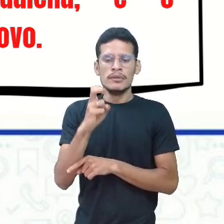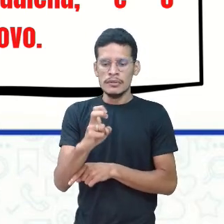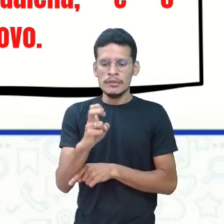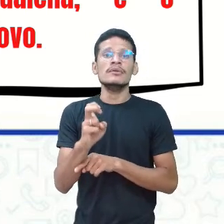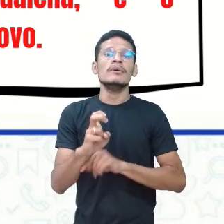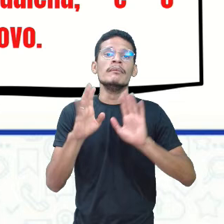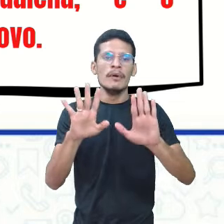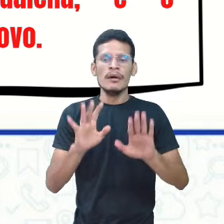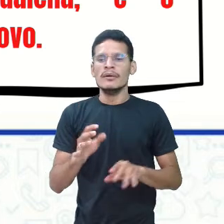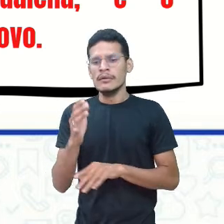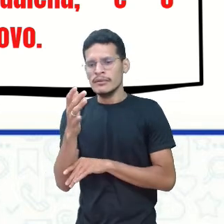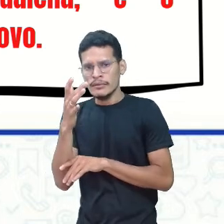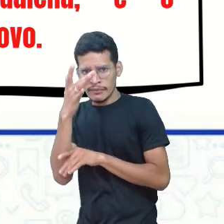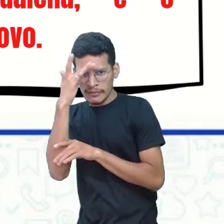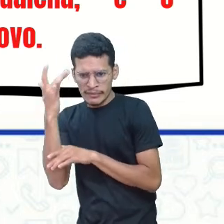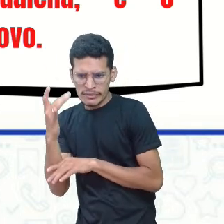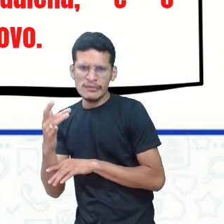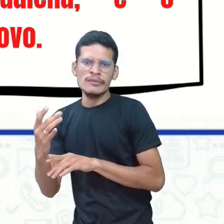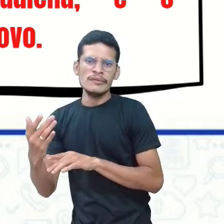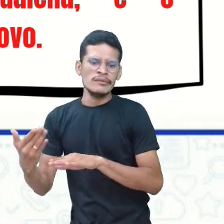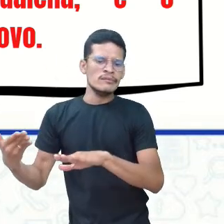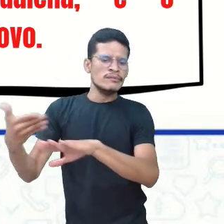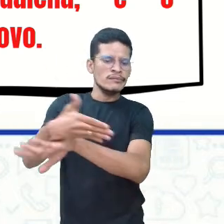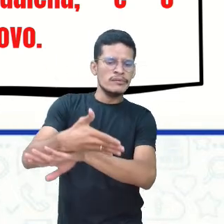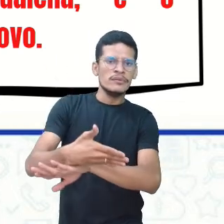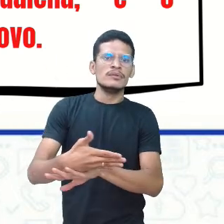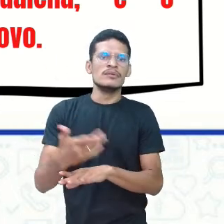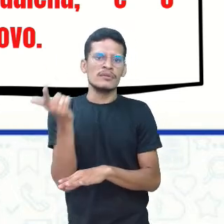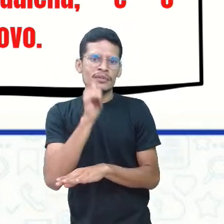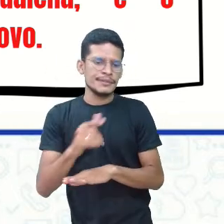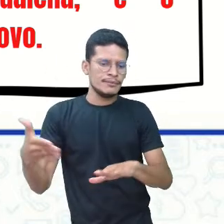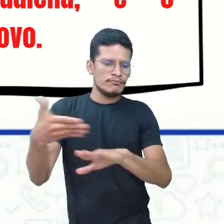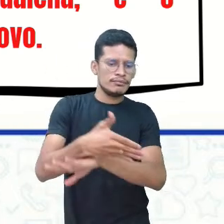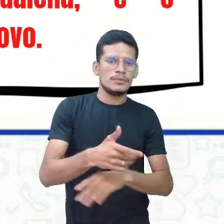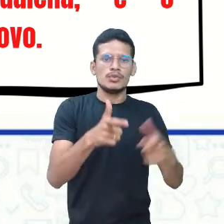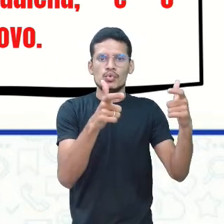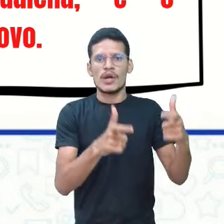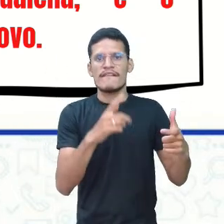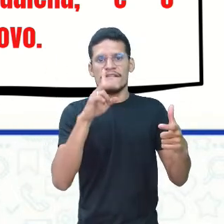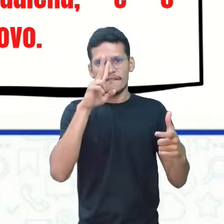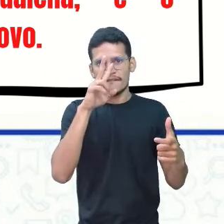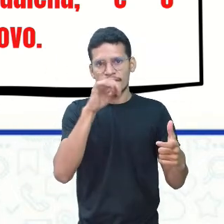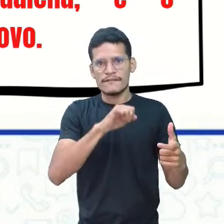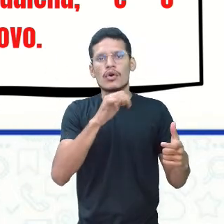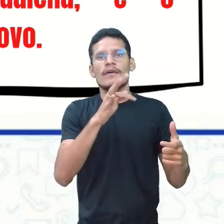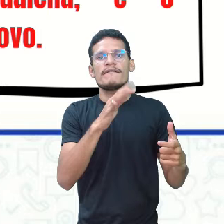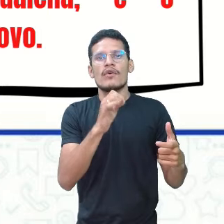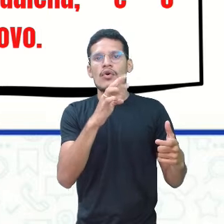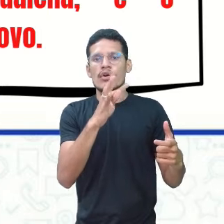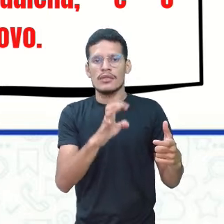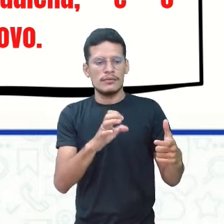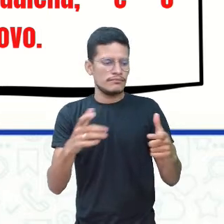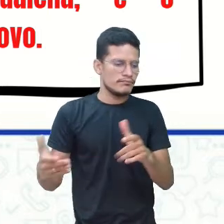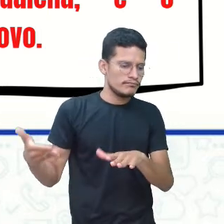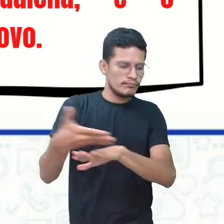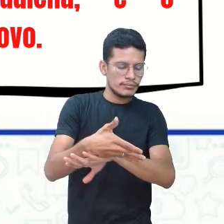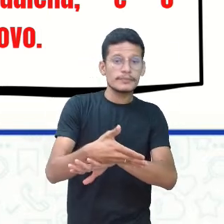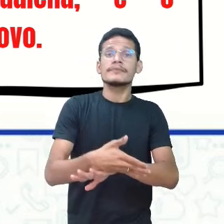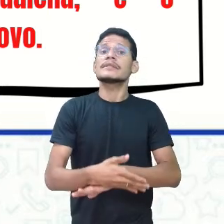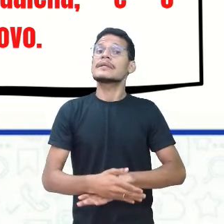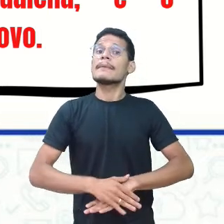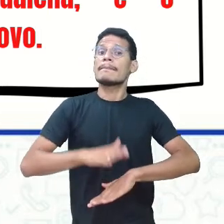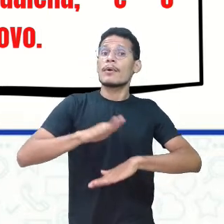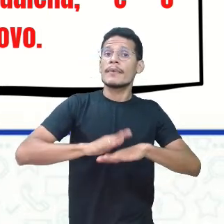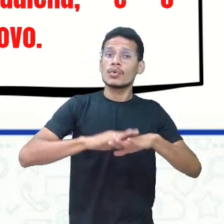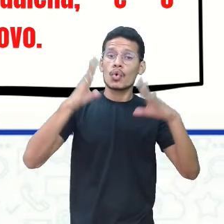foi tomado, né, pelos inimigos e nesse sentido, né, a resistência, né, contra os holandeses naquele momento, ela